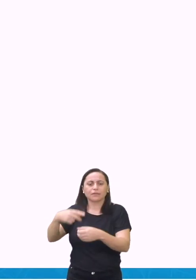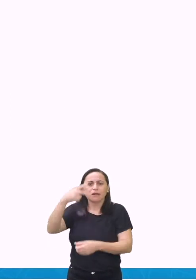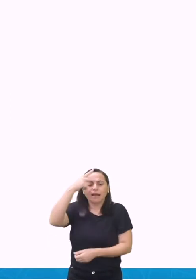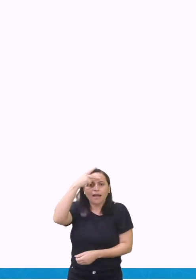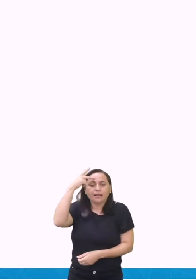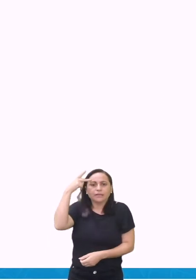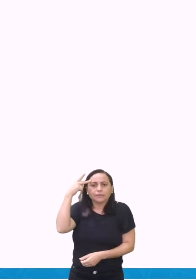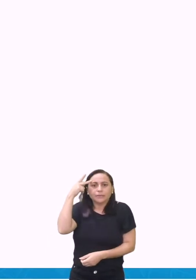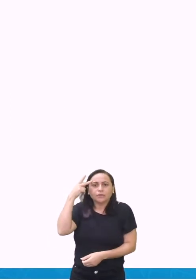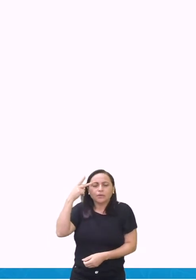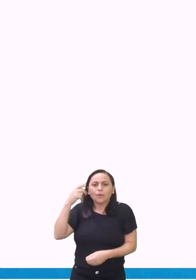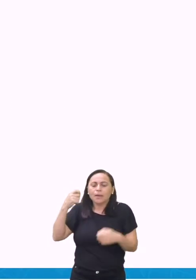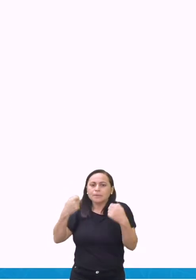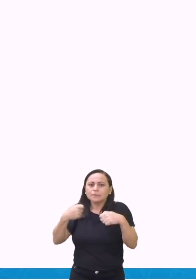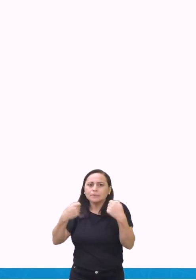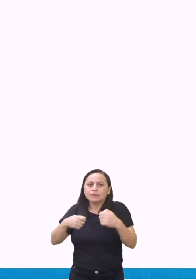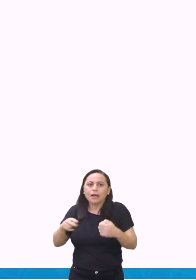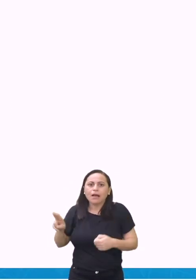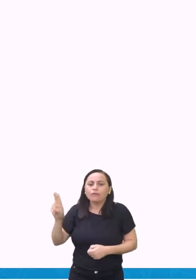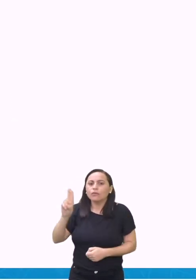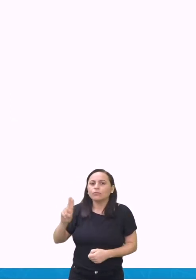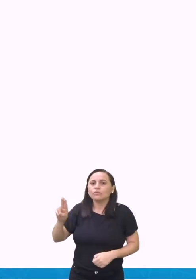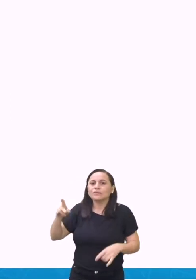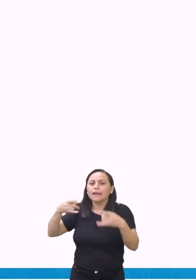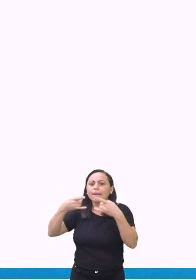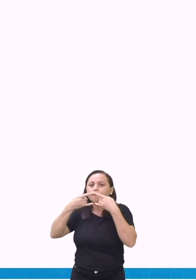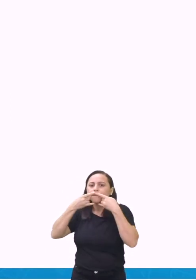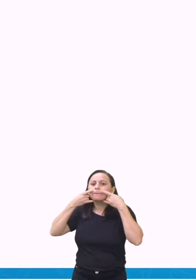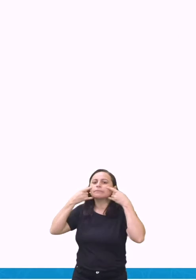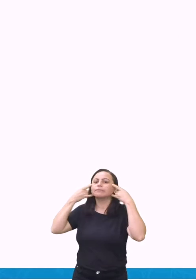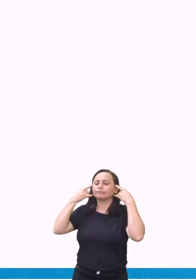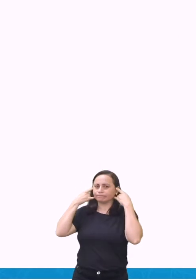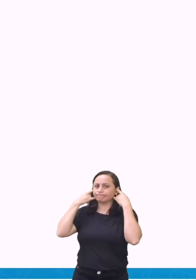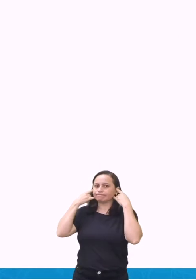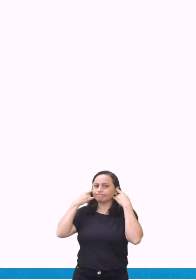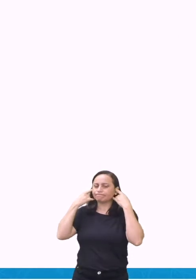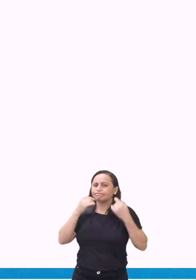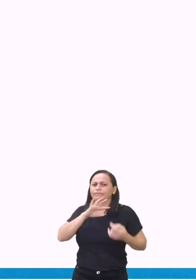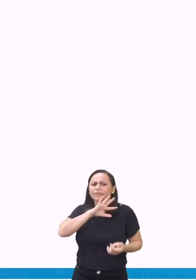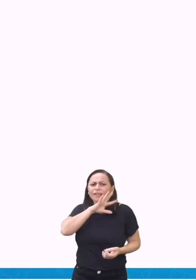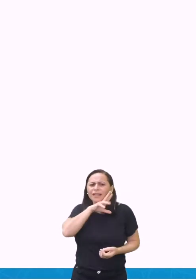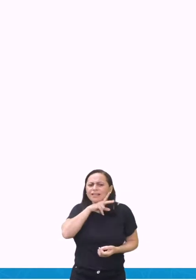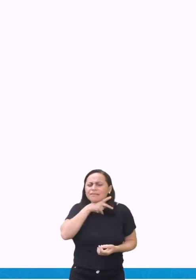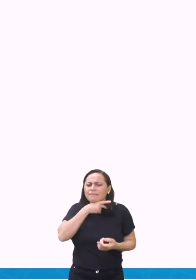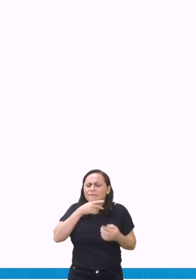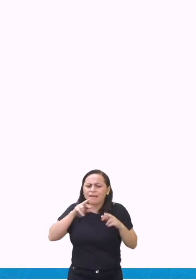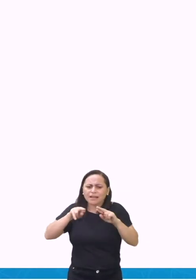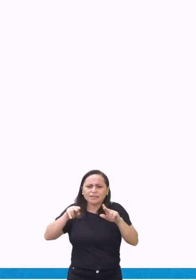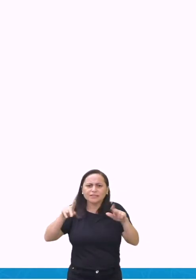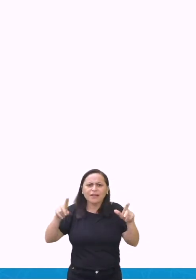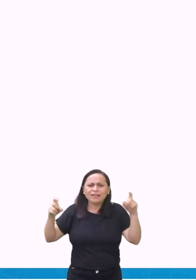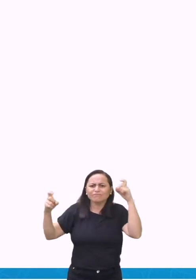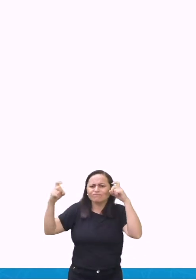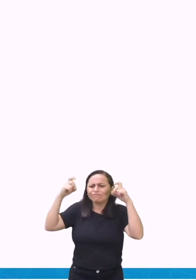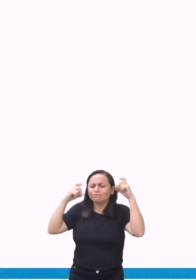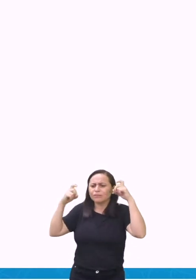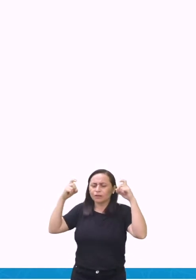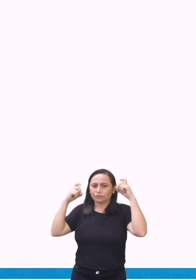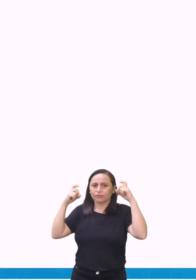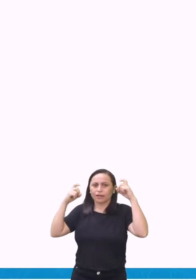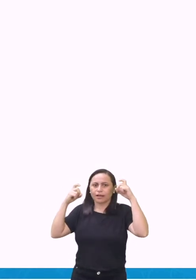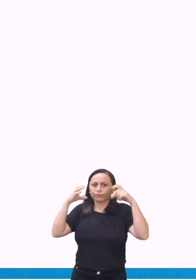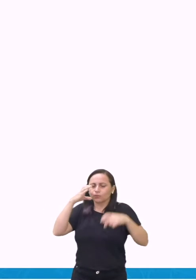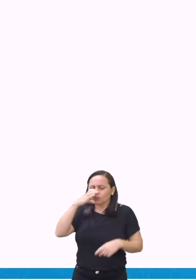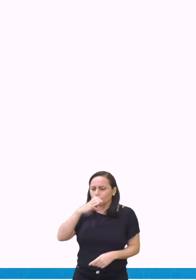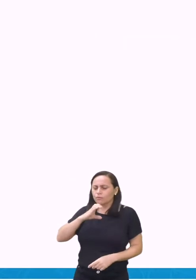coisa chamada máscara. Alguns animais preocuparam muito. O elefante